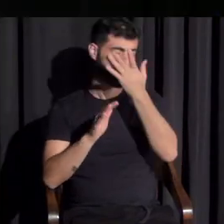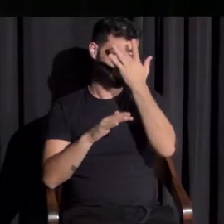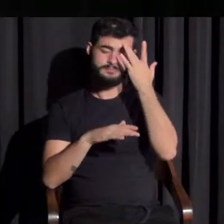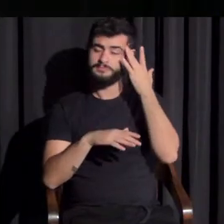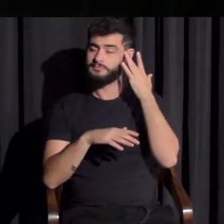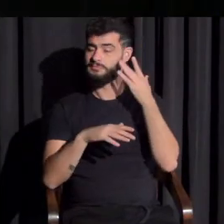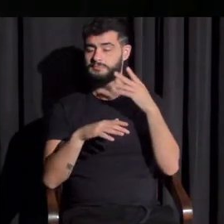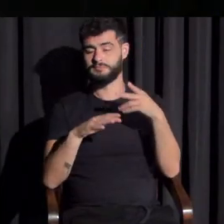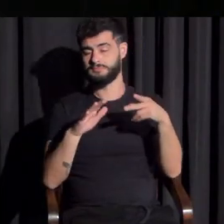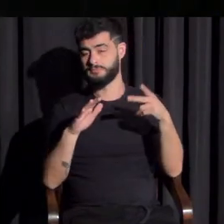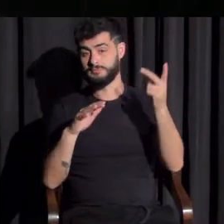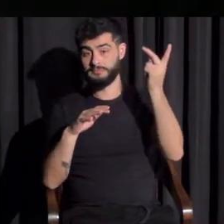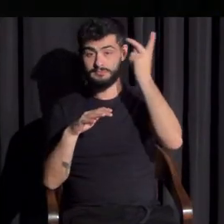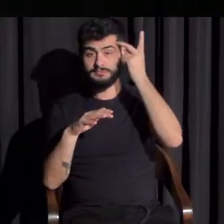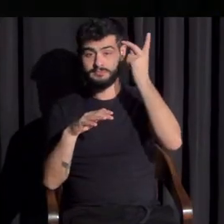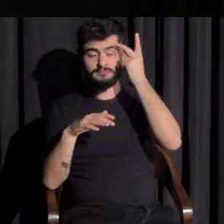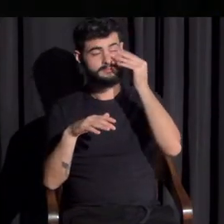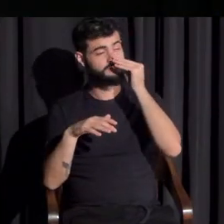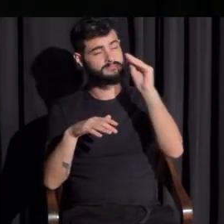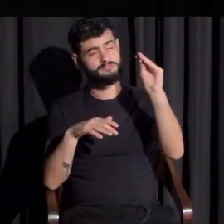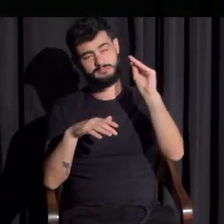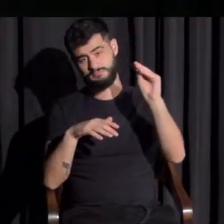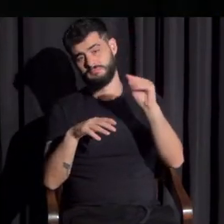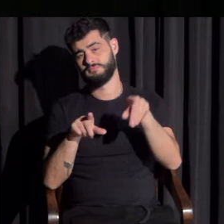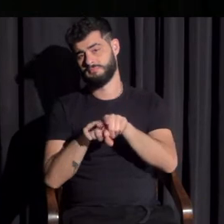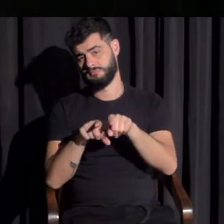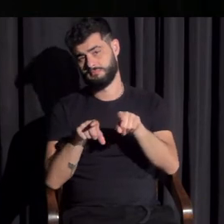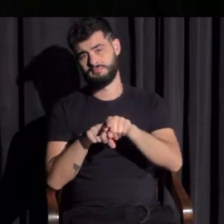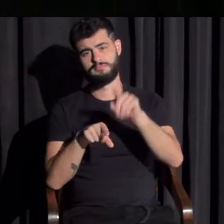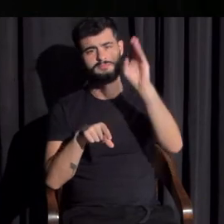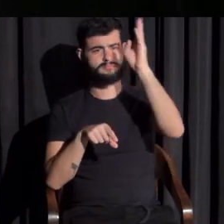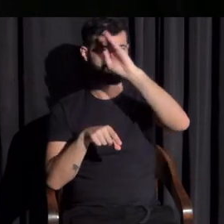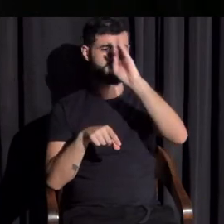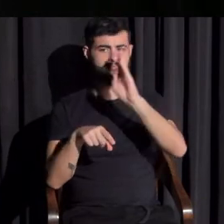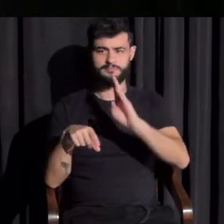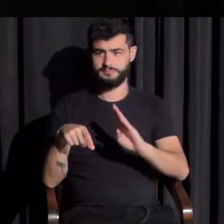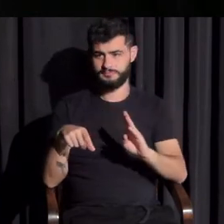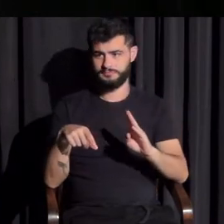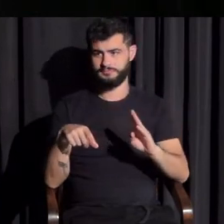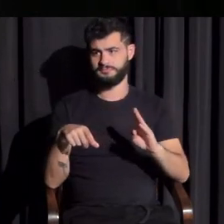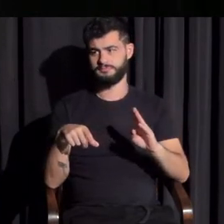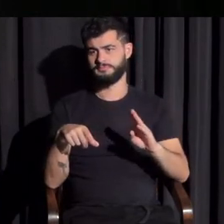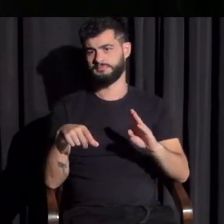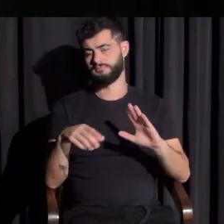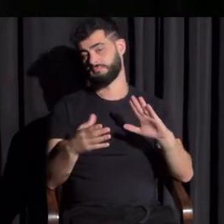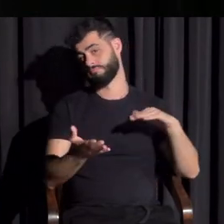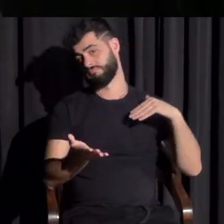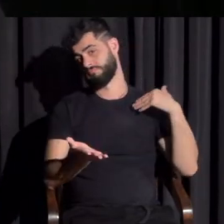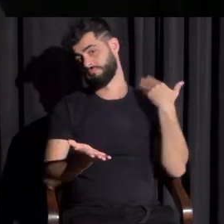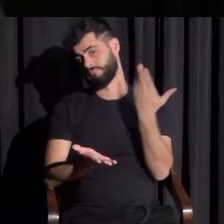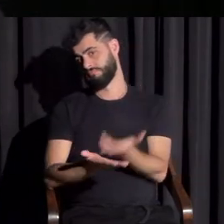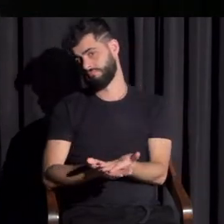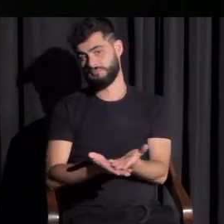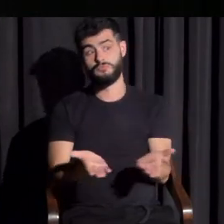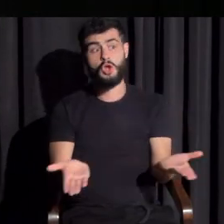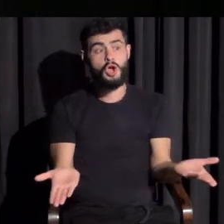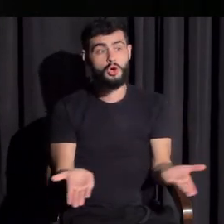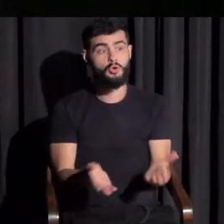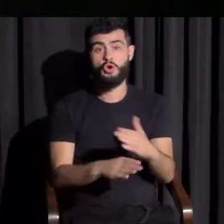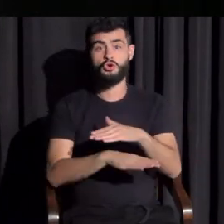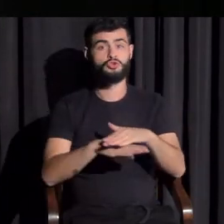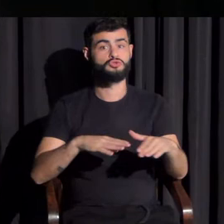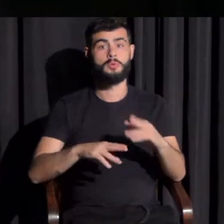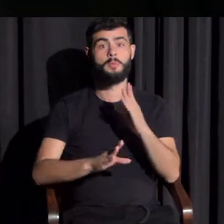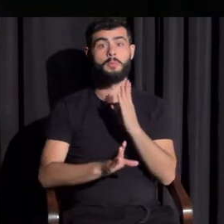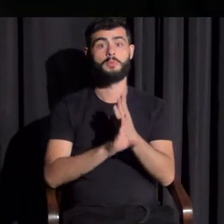Brasil. Ao longo de sua história, né, isso não é agora, né, por conta de pandemia, né, mas que atualmente tem